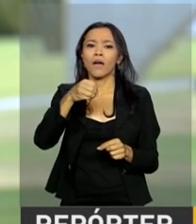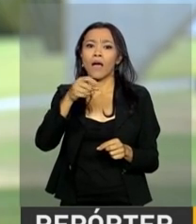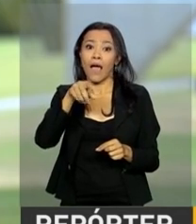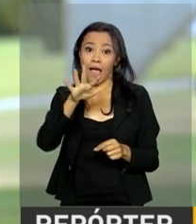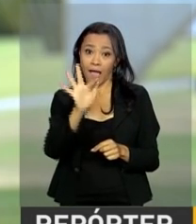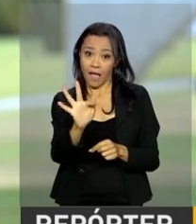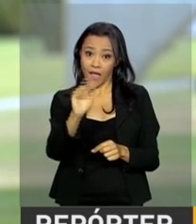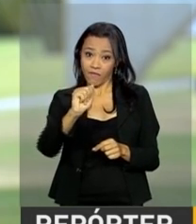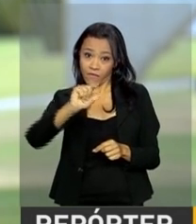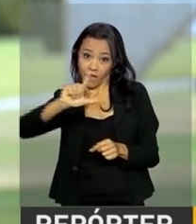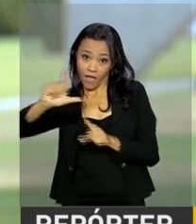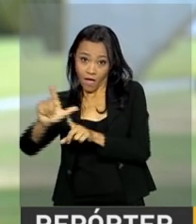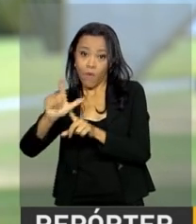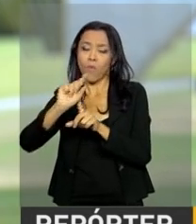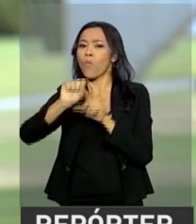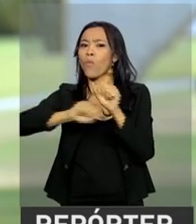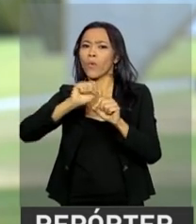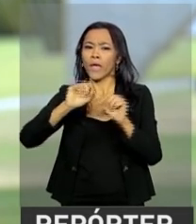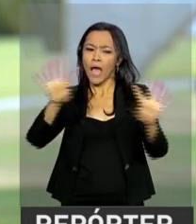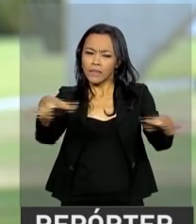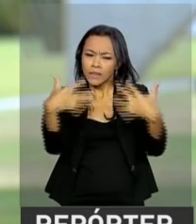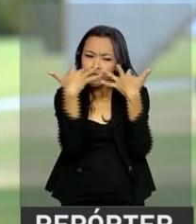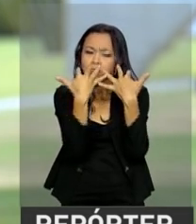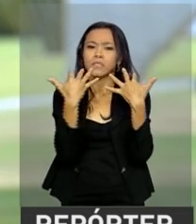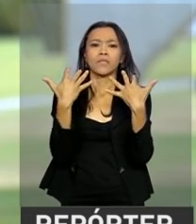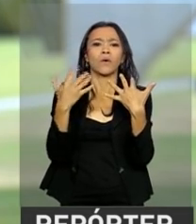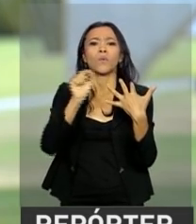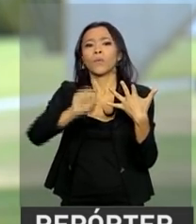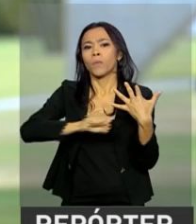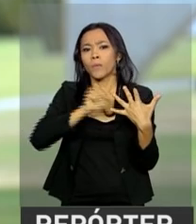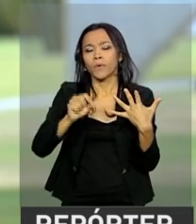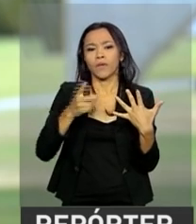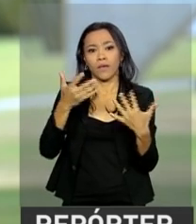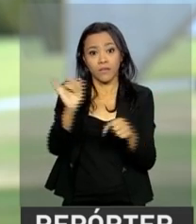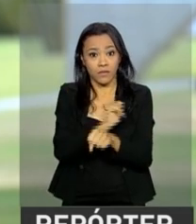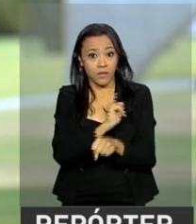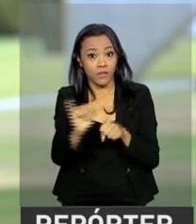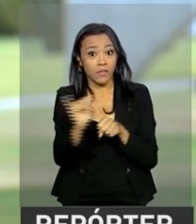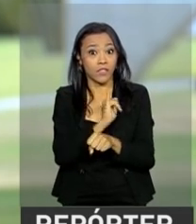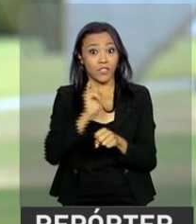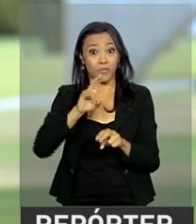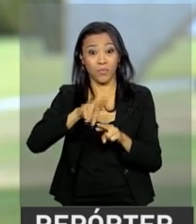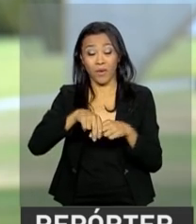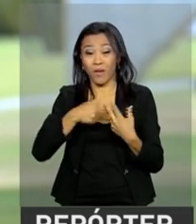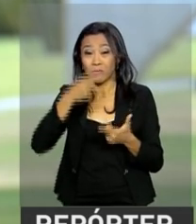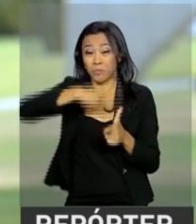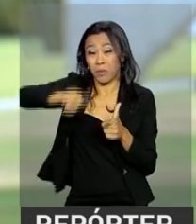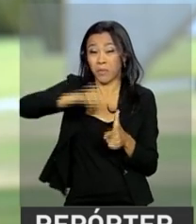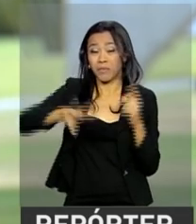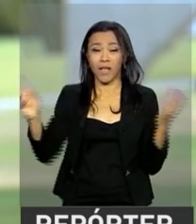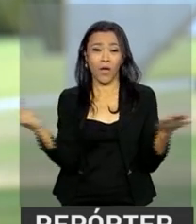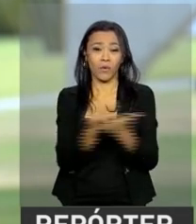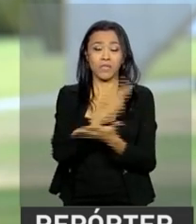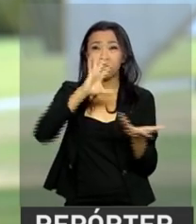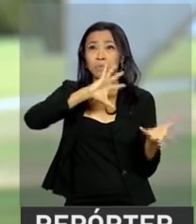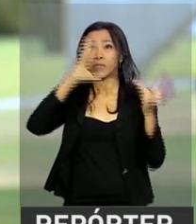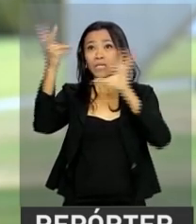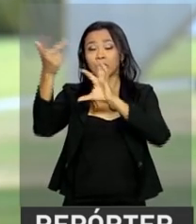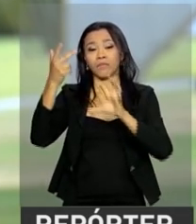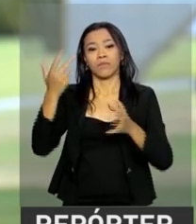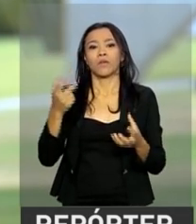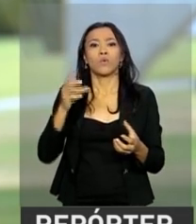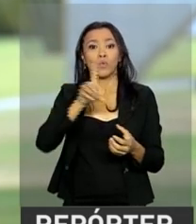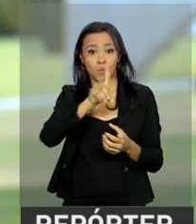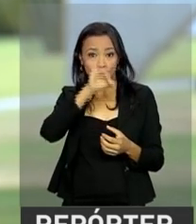a FAO, chama atenção para as ações necessárias diante dos impactos causados pelas mudanças climáticas. O tema do Dia